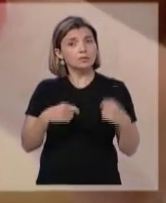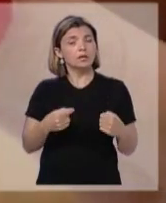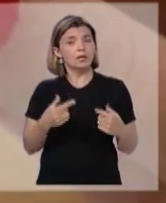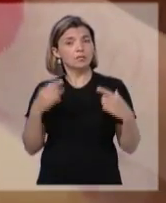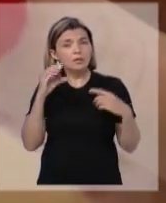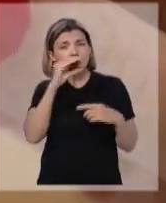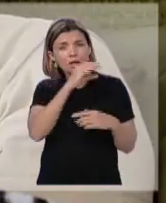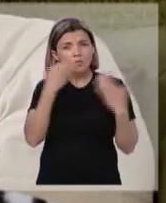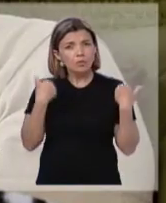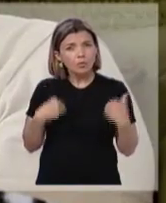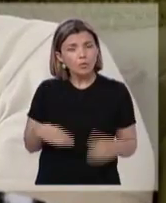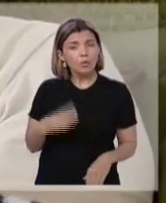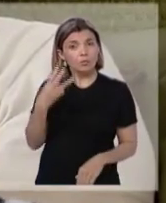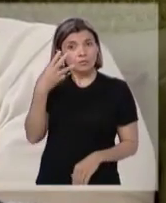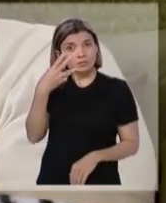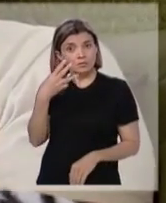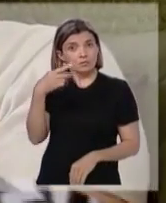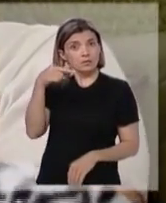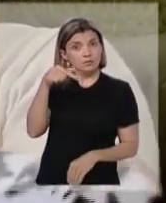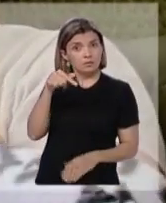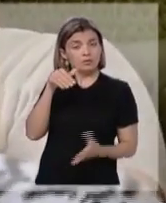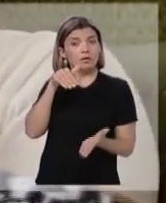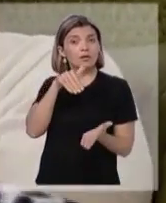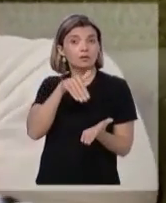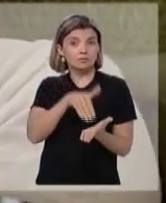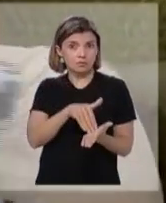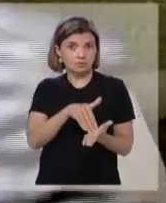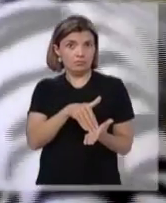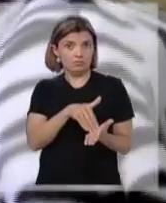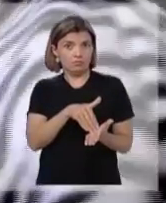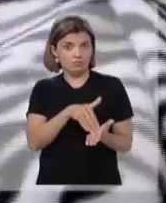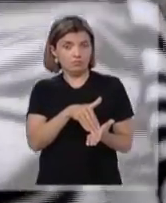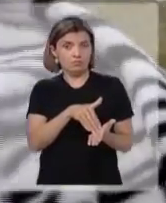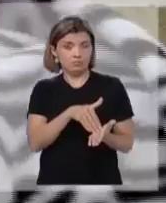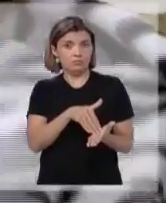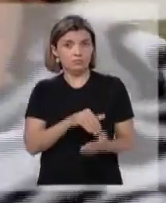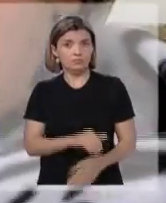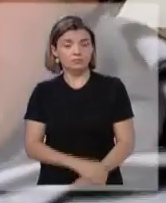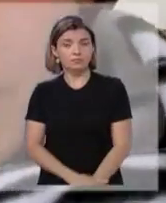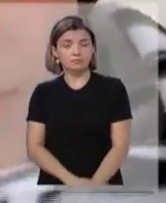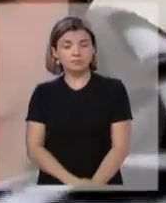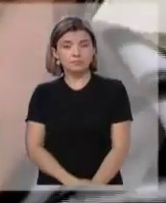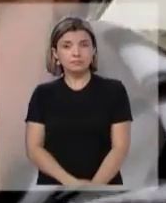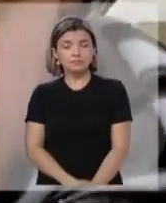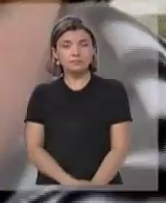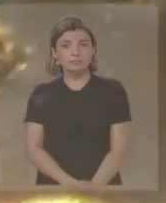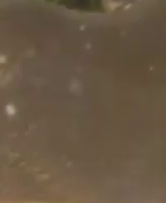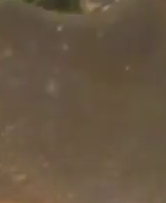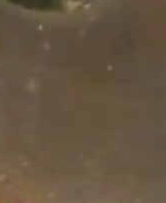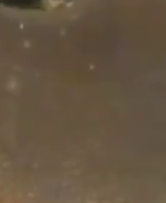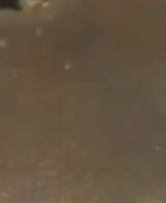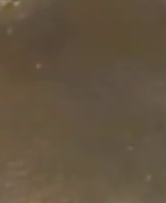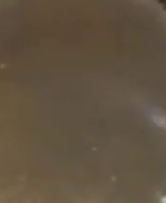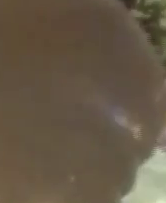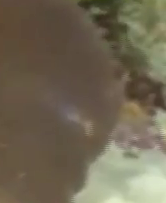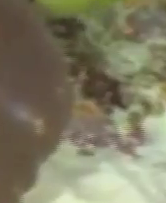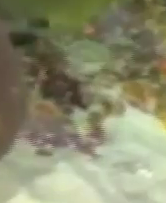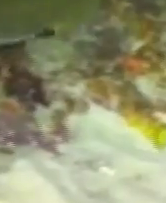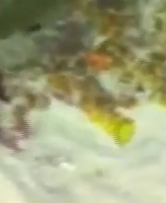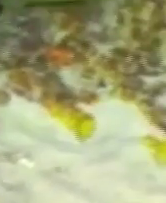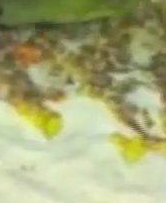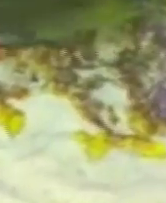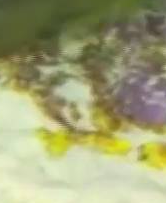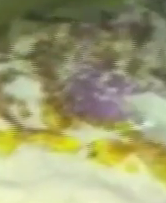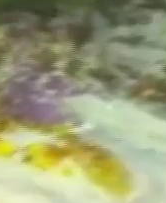homeotermos e nossa temperatura precisa se manter constante em torno dos 37 graus Celsius.